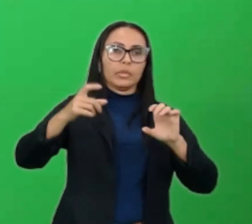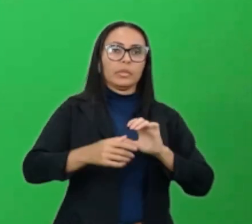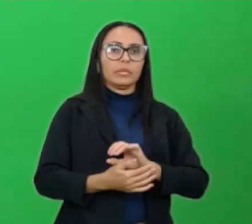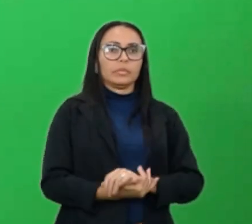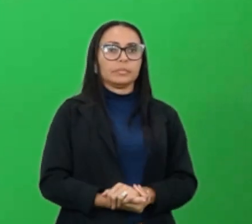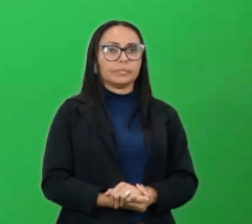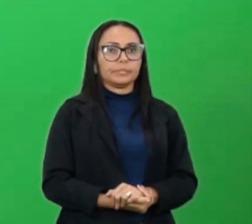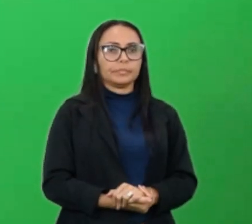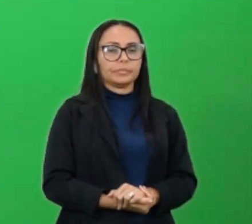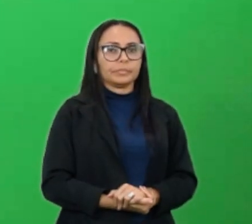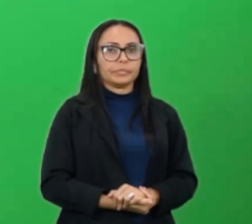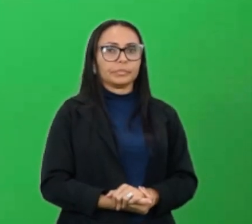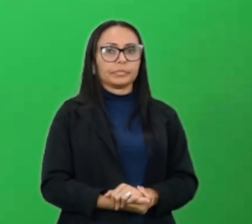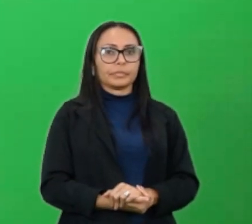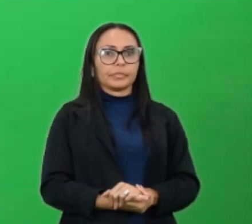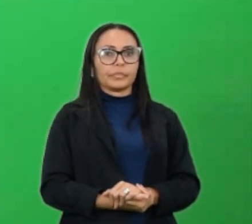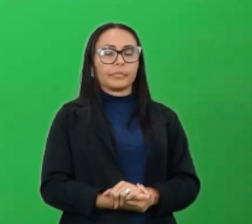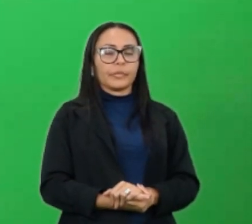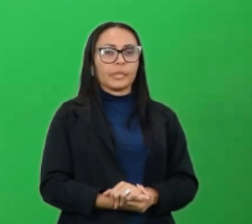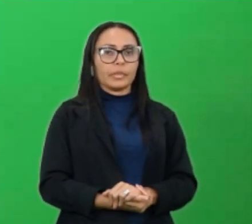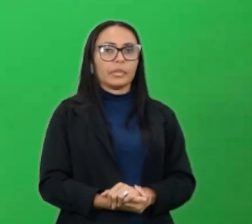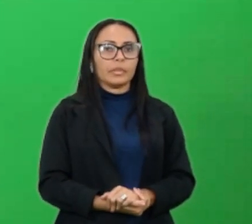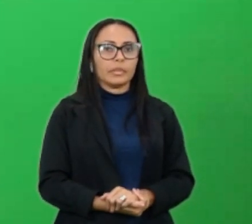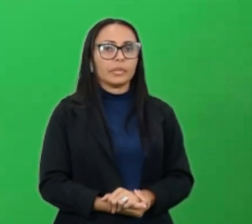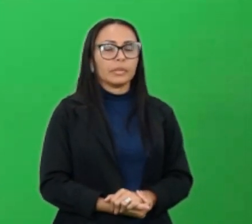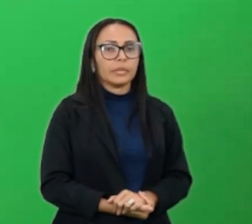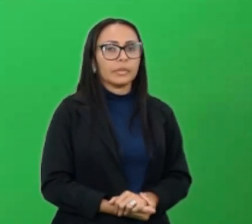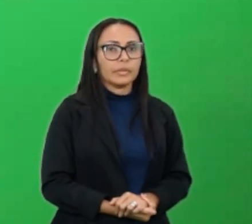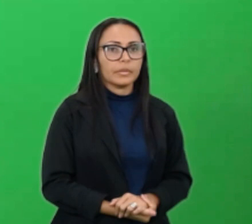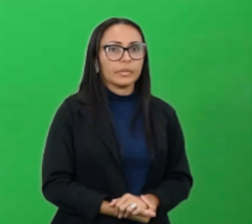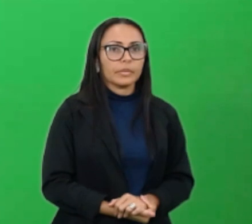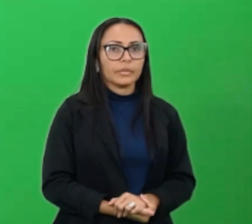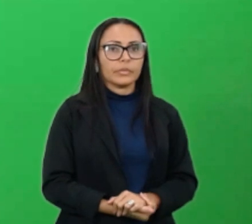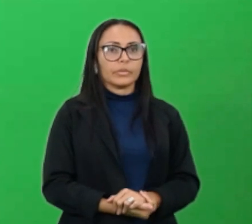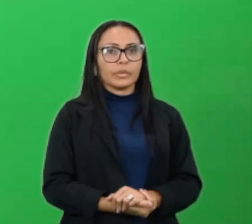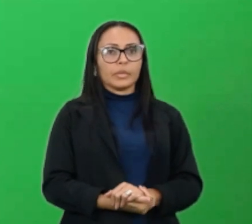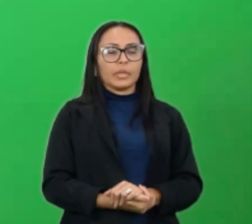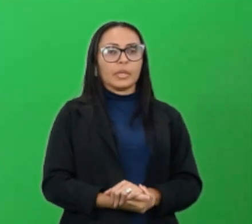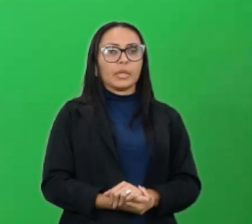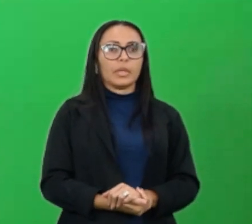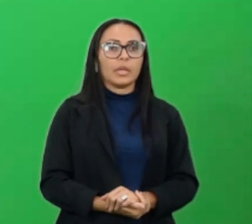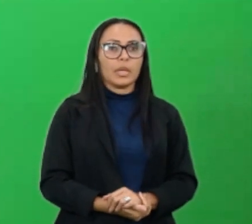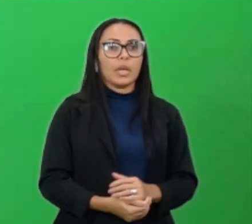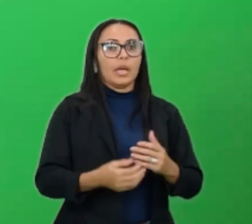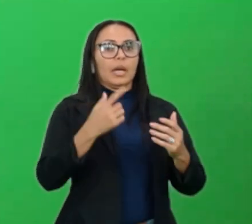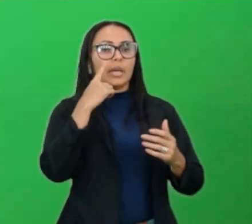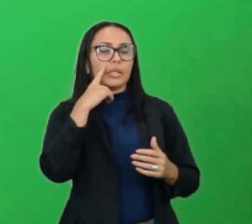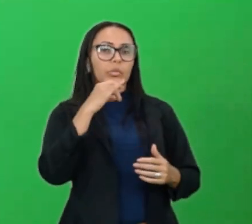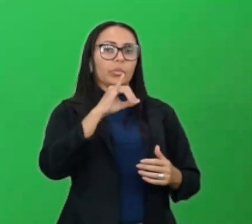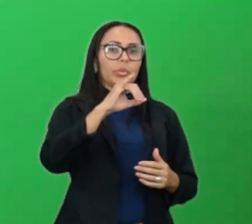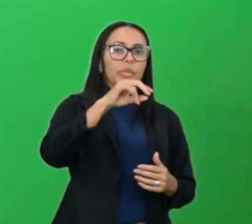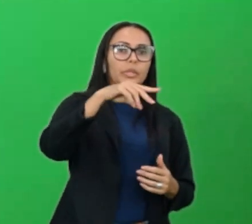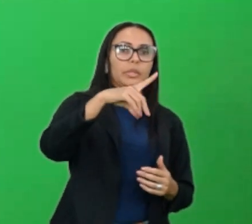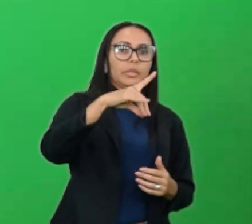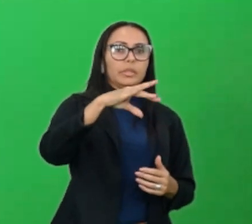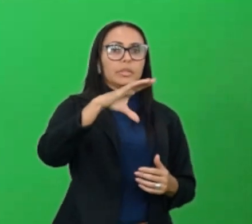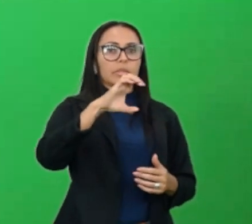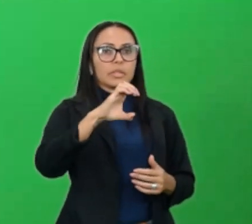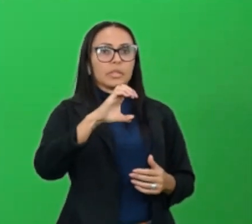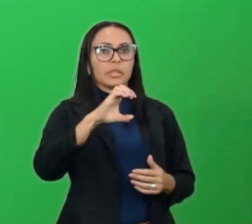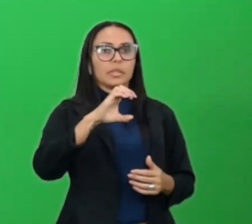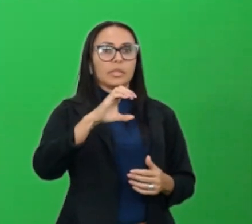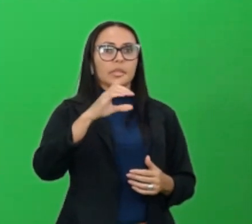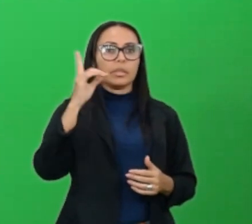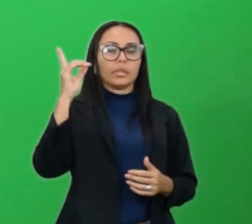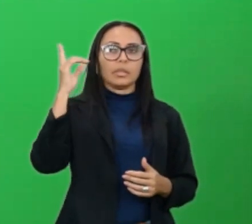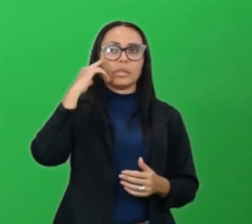Bom, ainda segundo o que é considerado aí no índice FIEC, tá? A inovação